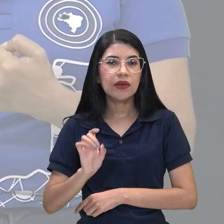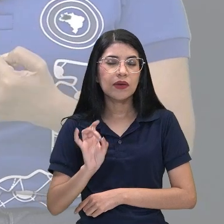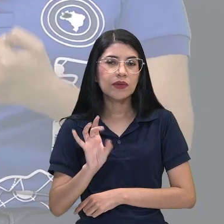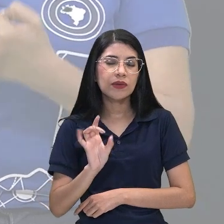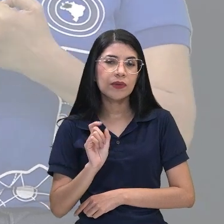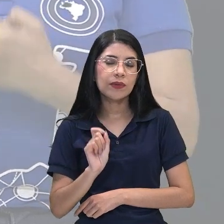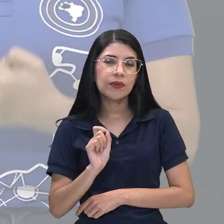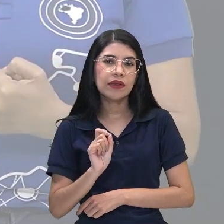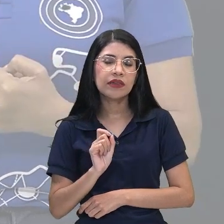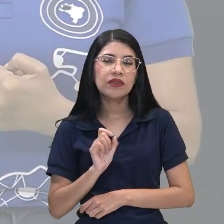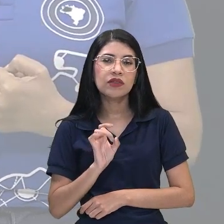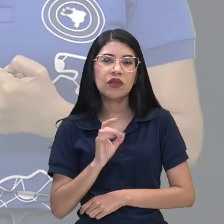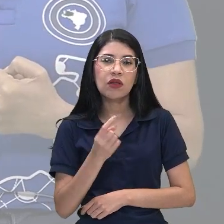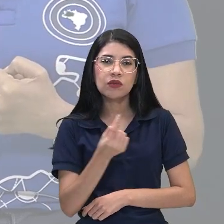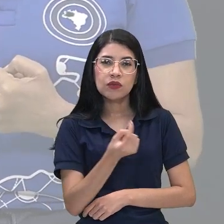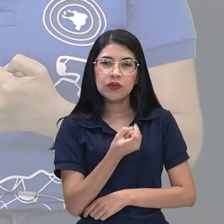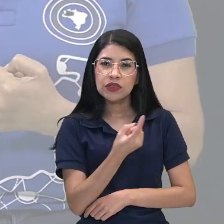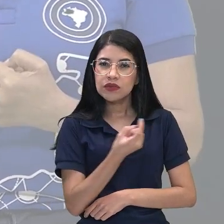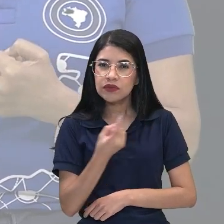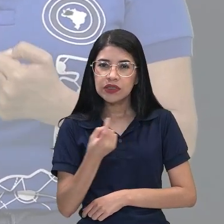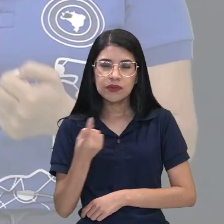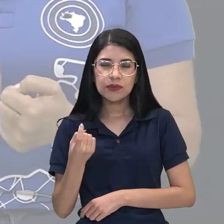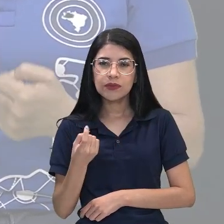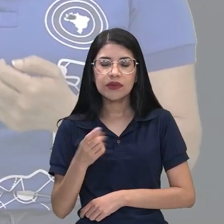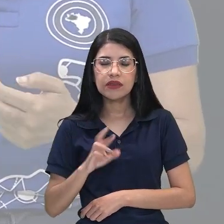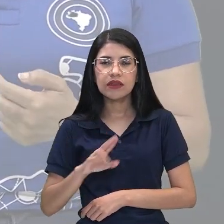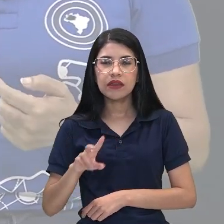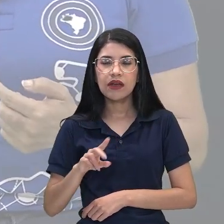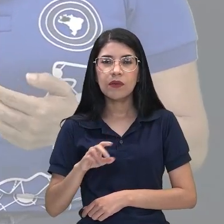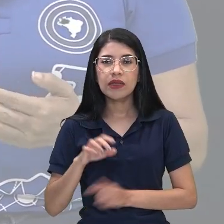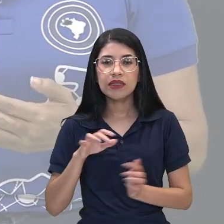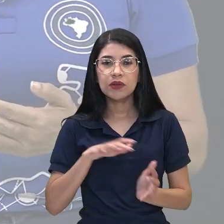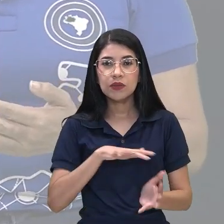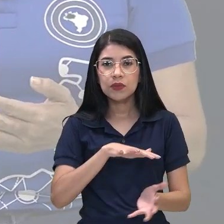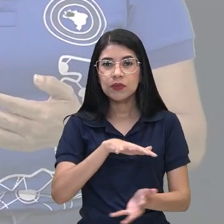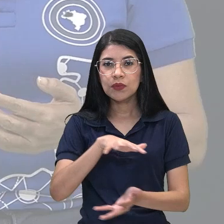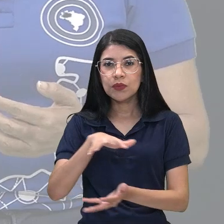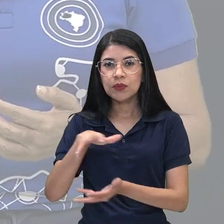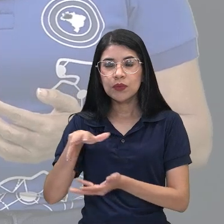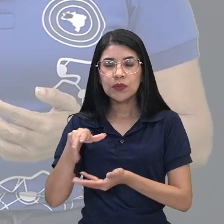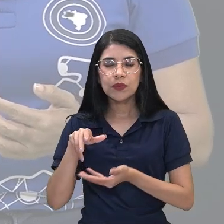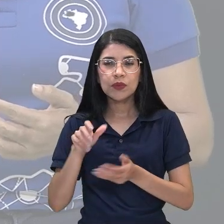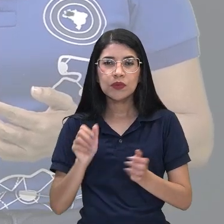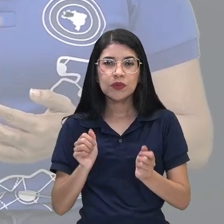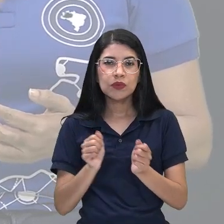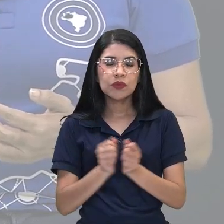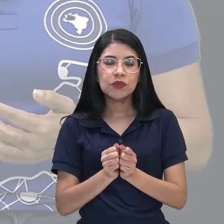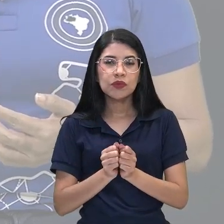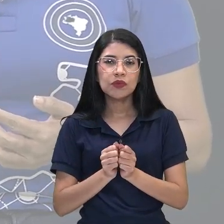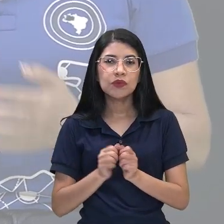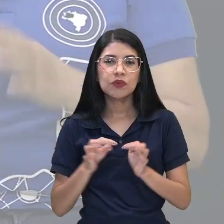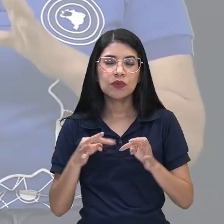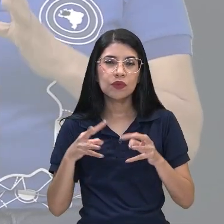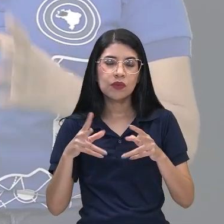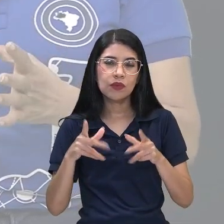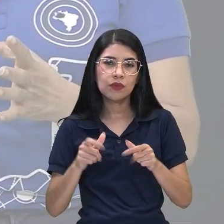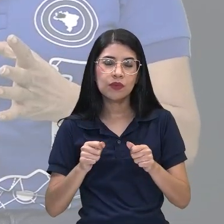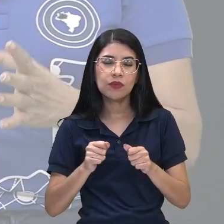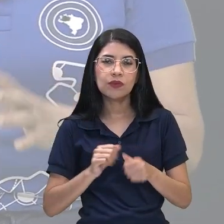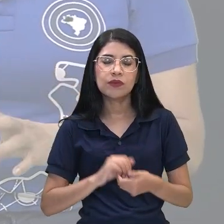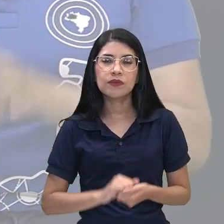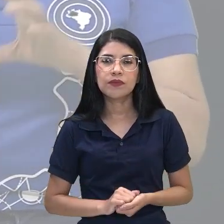que é individual, né? Universalismo pensa no universo